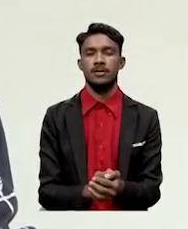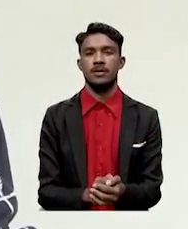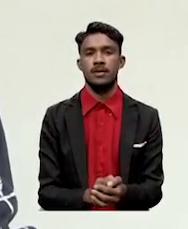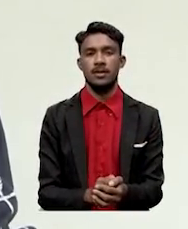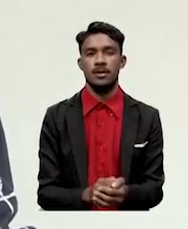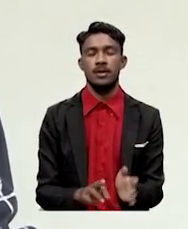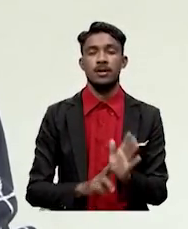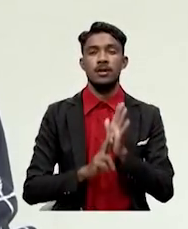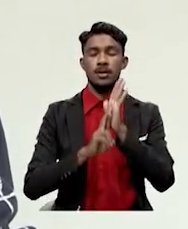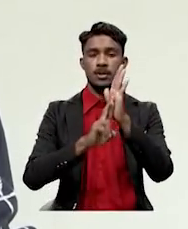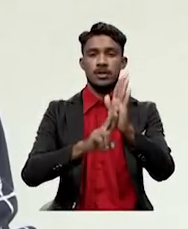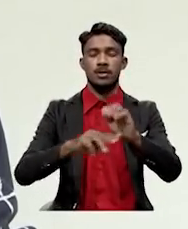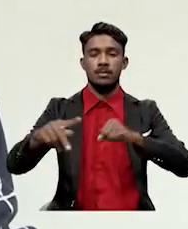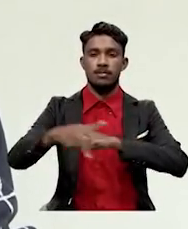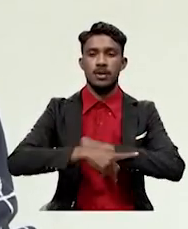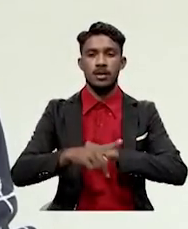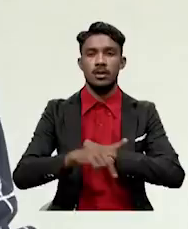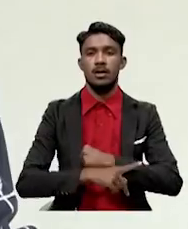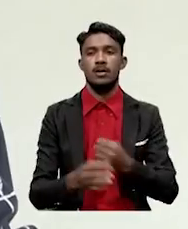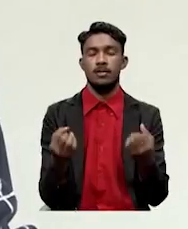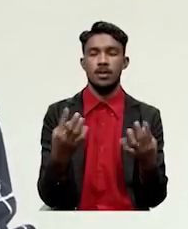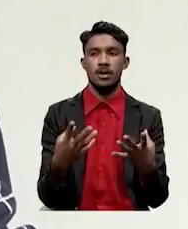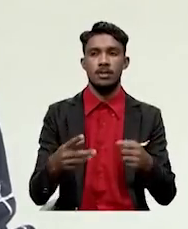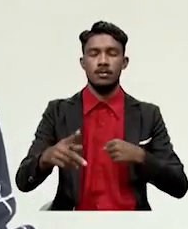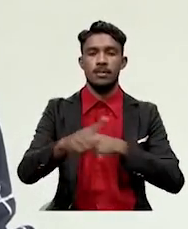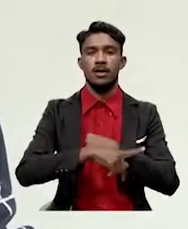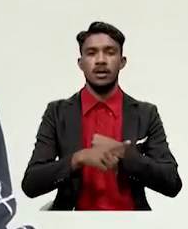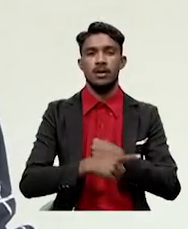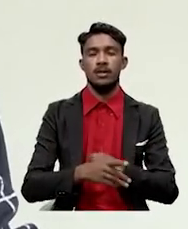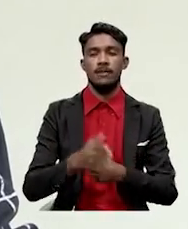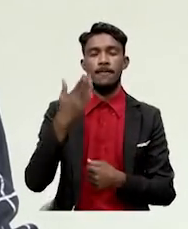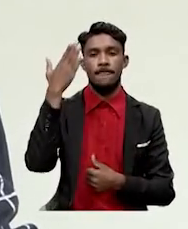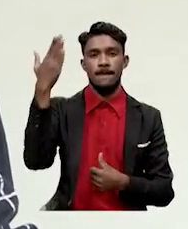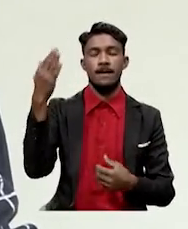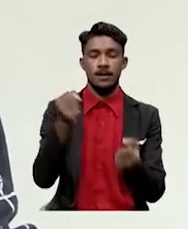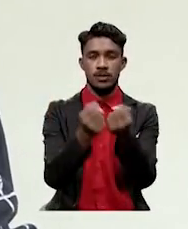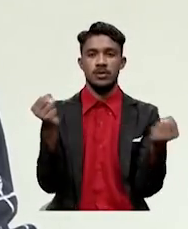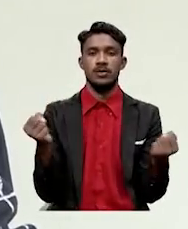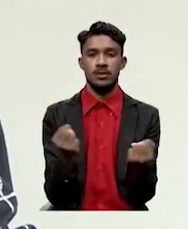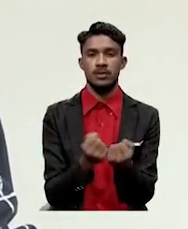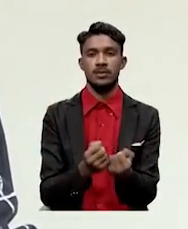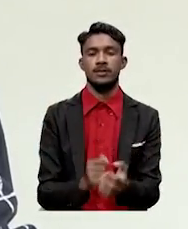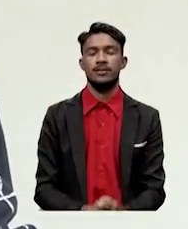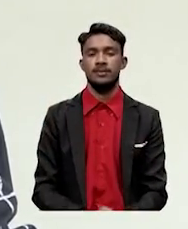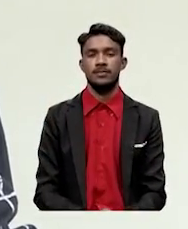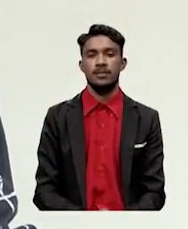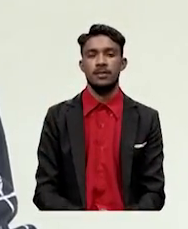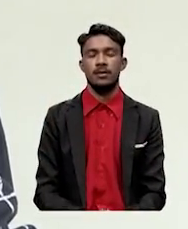representantes partido ninha estrutura máximo e partido ninha ia nível sucuquedas